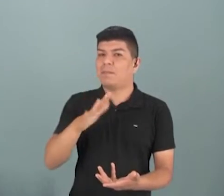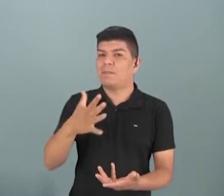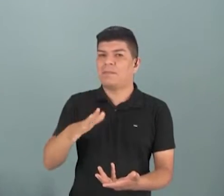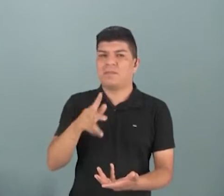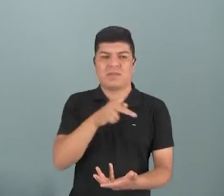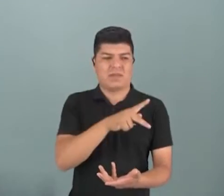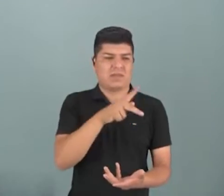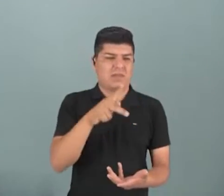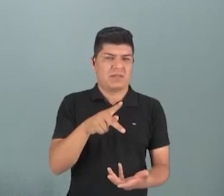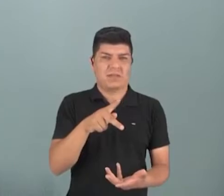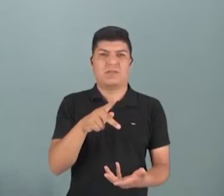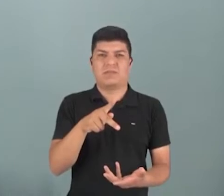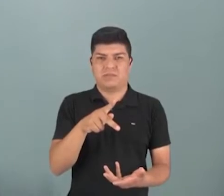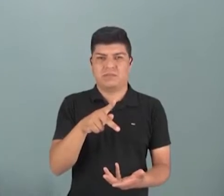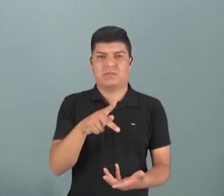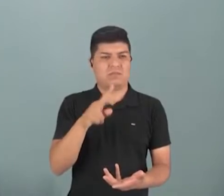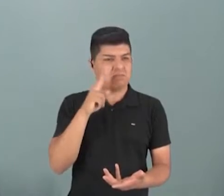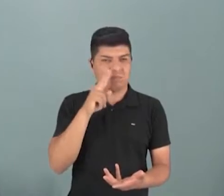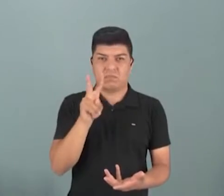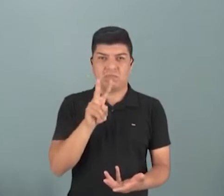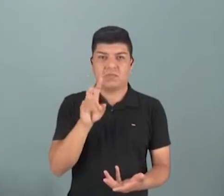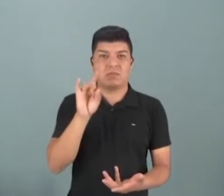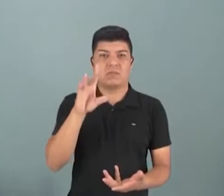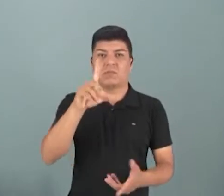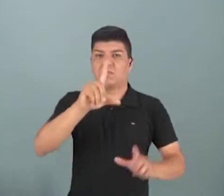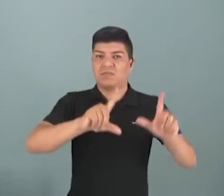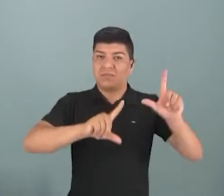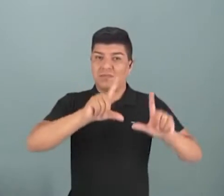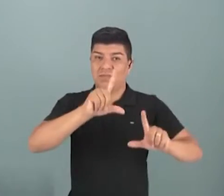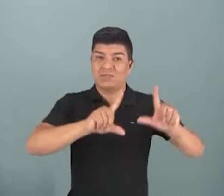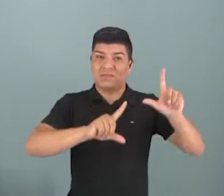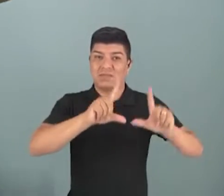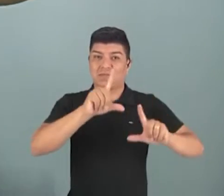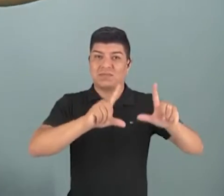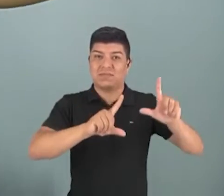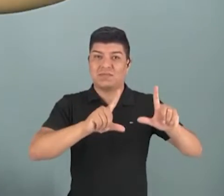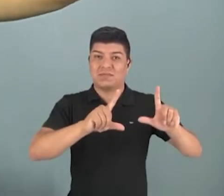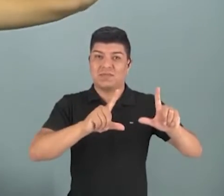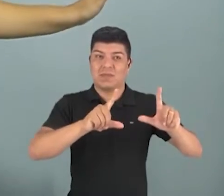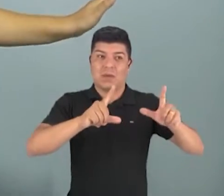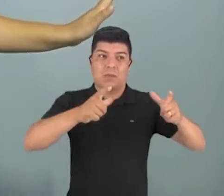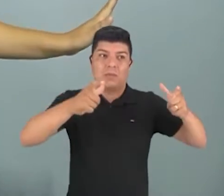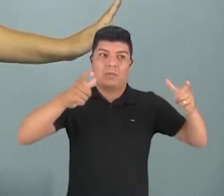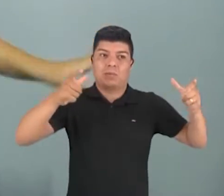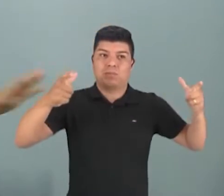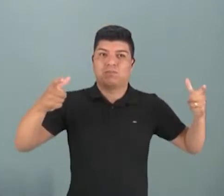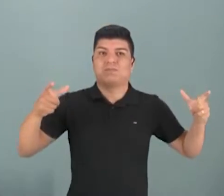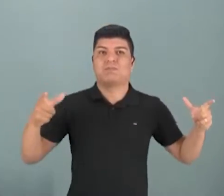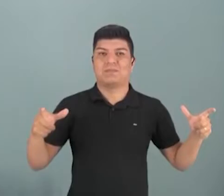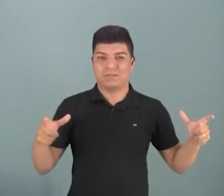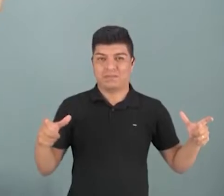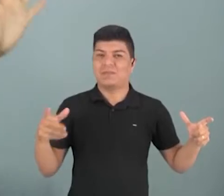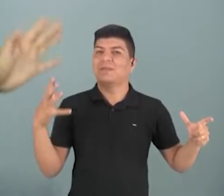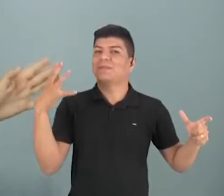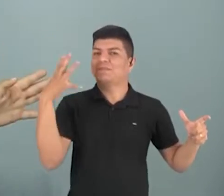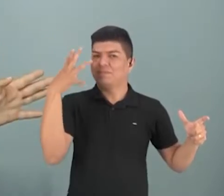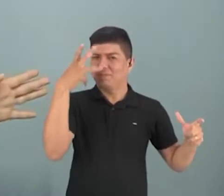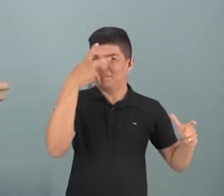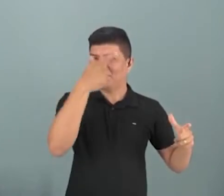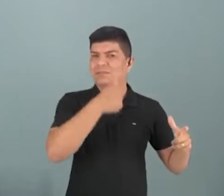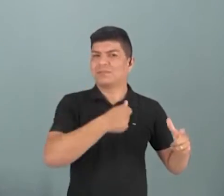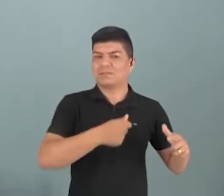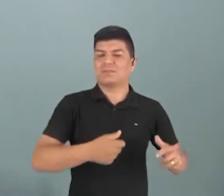professora não Vilmar Mas eu vi pela TV Guilherme pintam e ele é